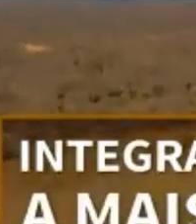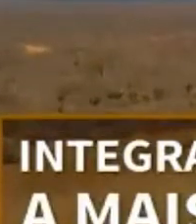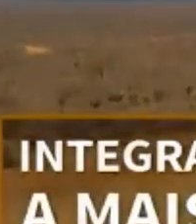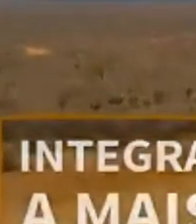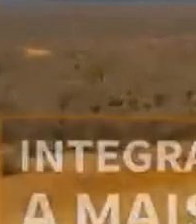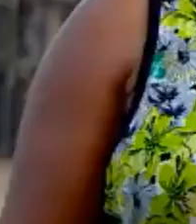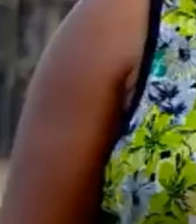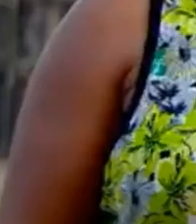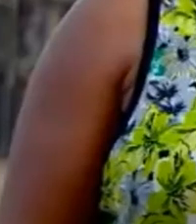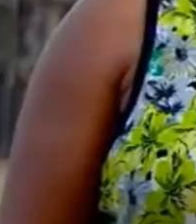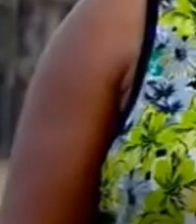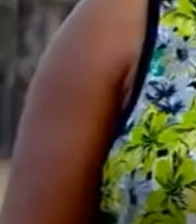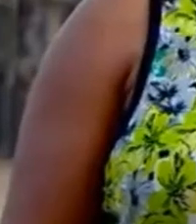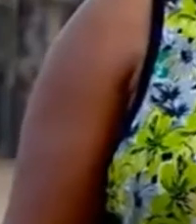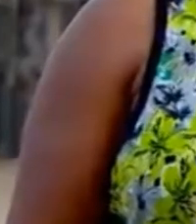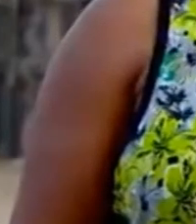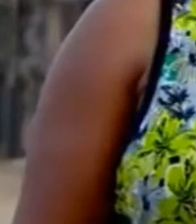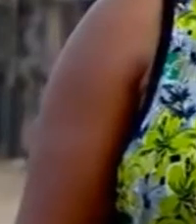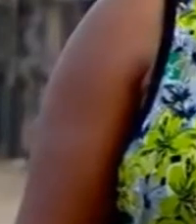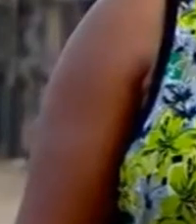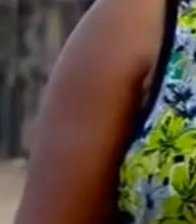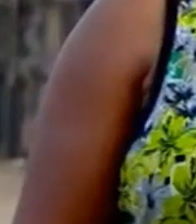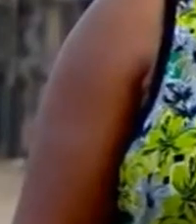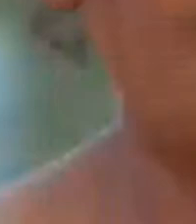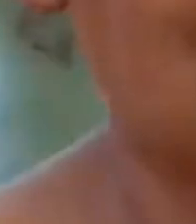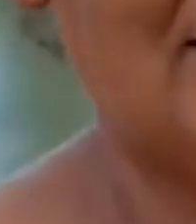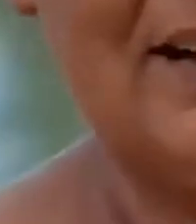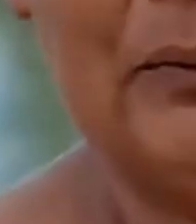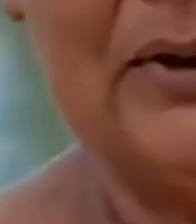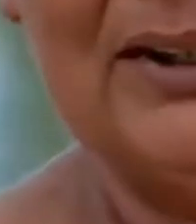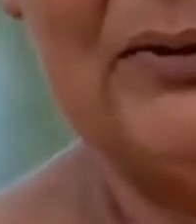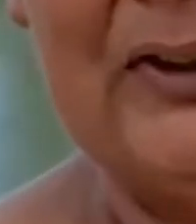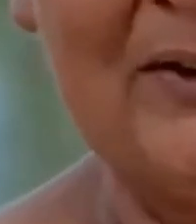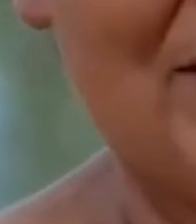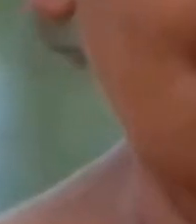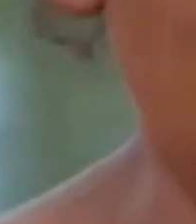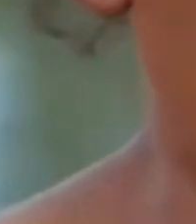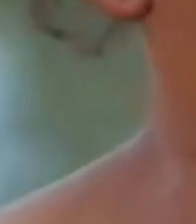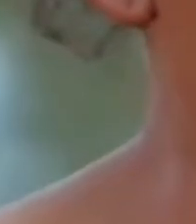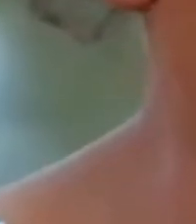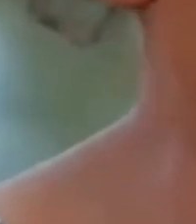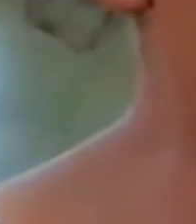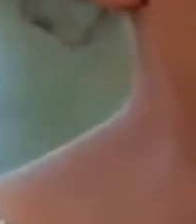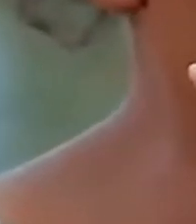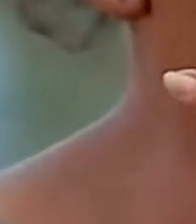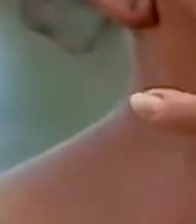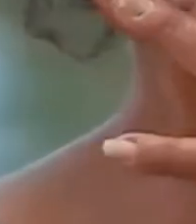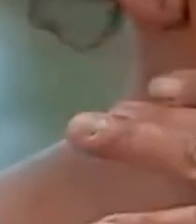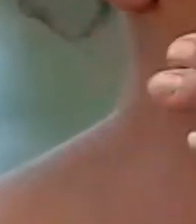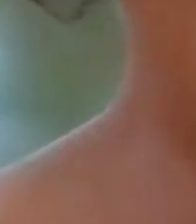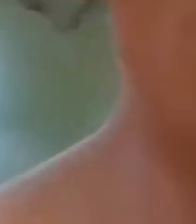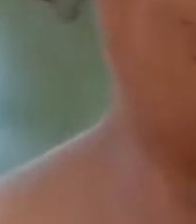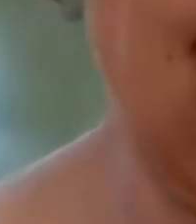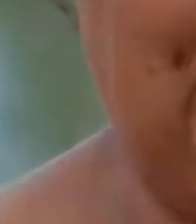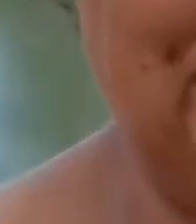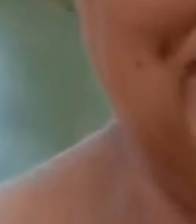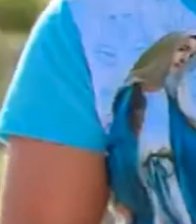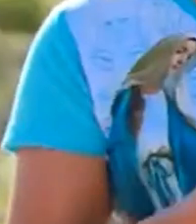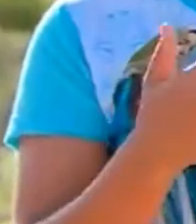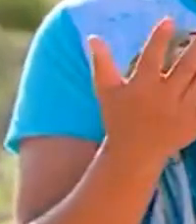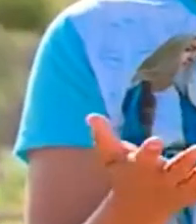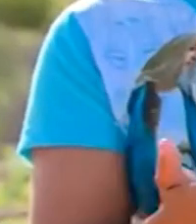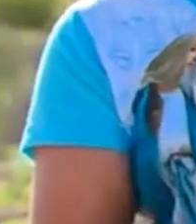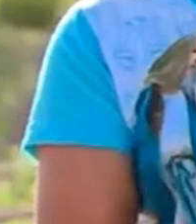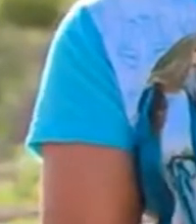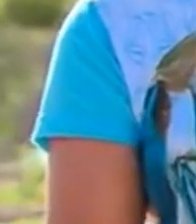Esse ano vai fazer 7 anos sem chover aqui para nós. É muito difícil, a dificuldade é grande. Por isso que eu digo,